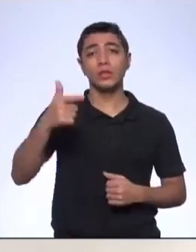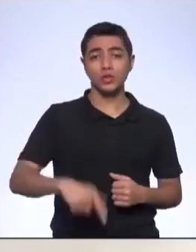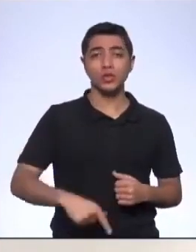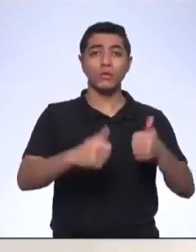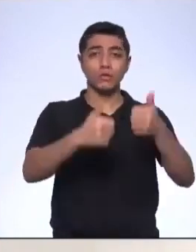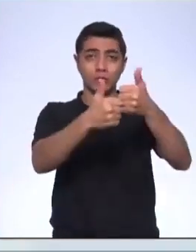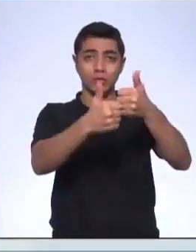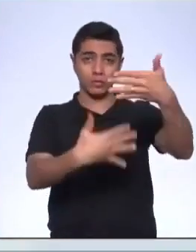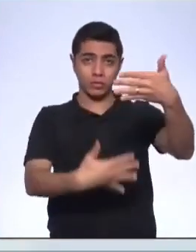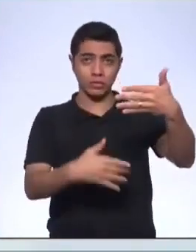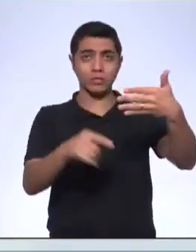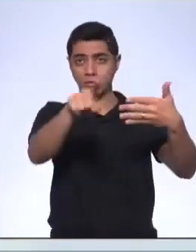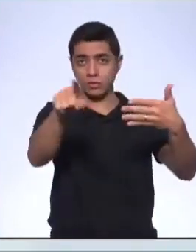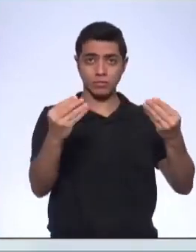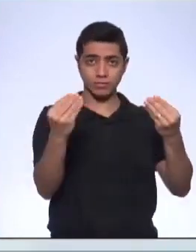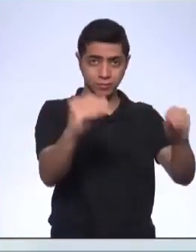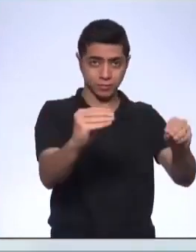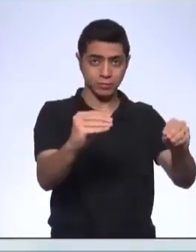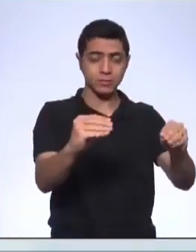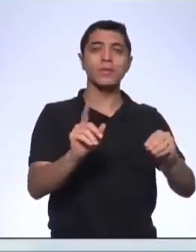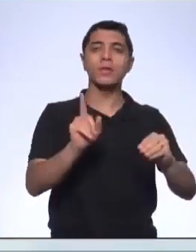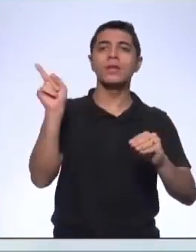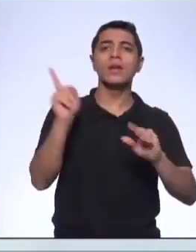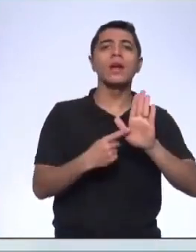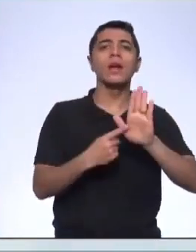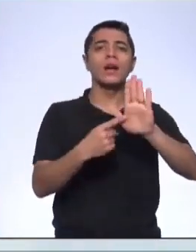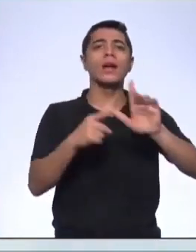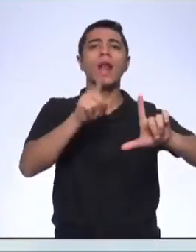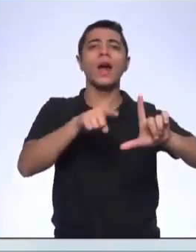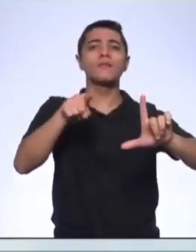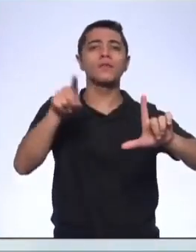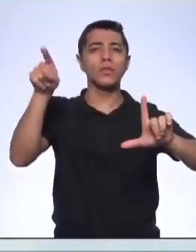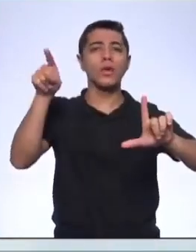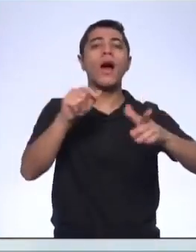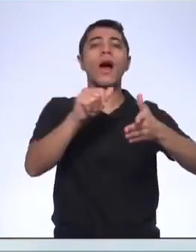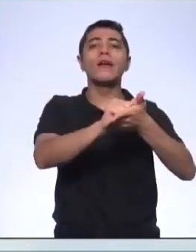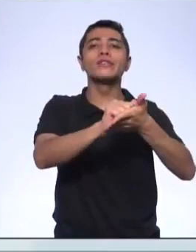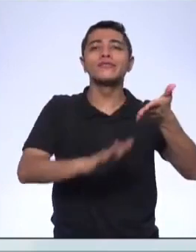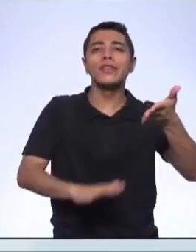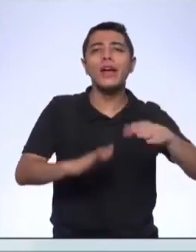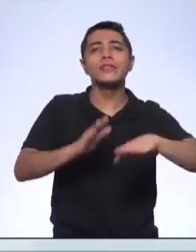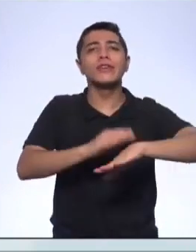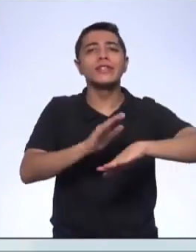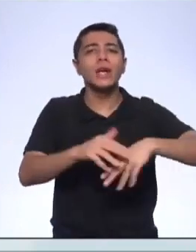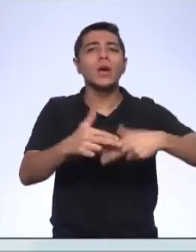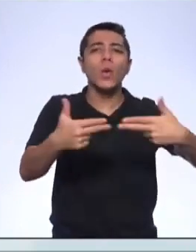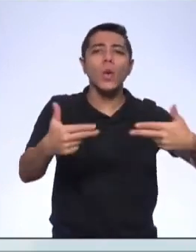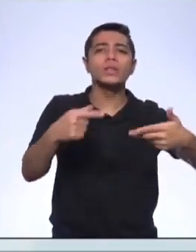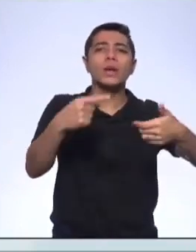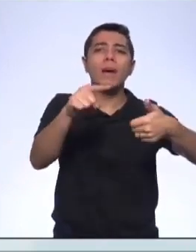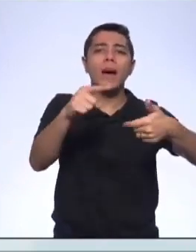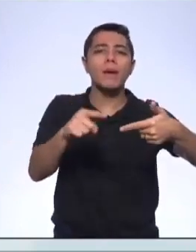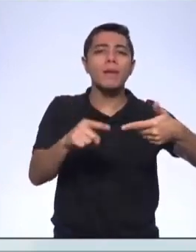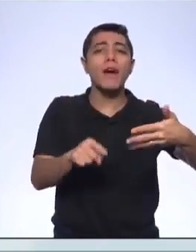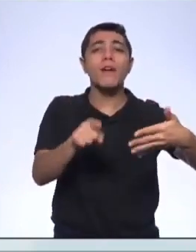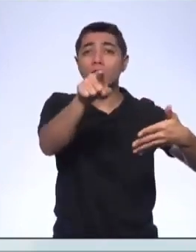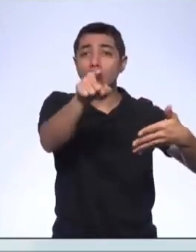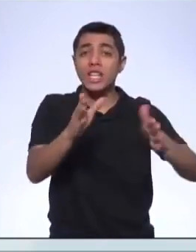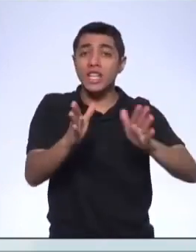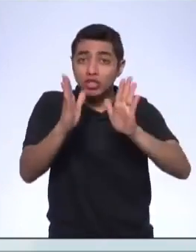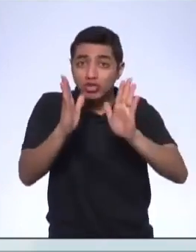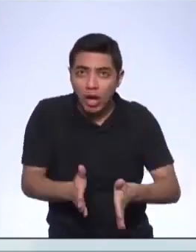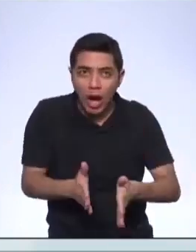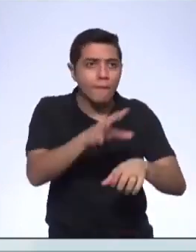chat quais atividades apontadas no gráfico você já utilizou para realizar pesquisas ou aprimorar seus estudos, que